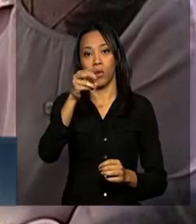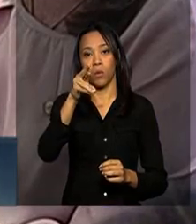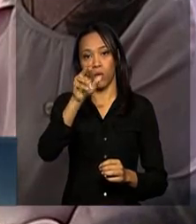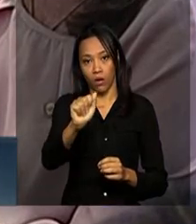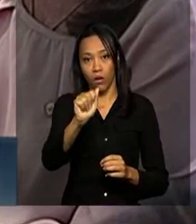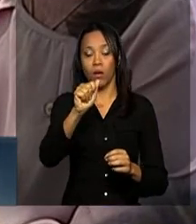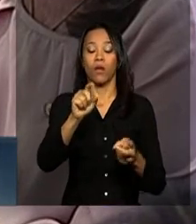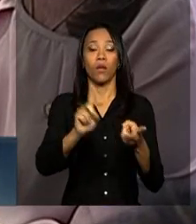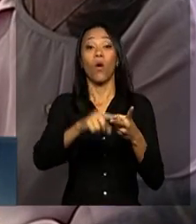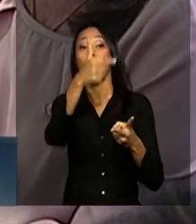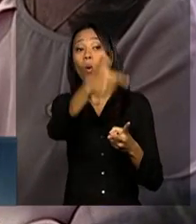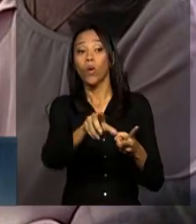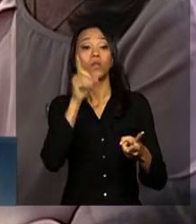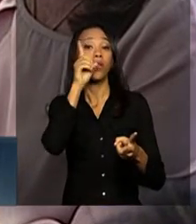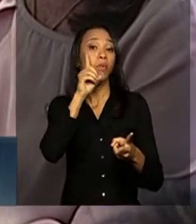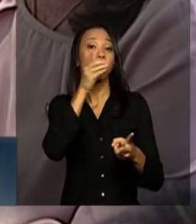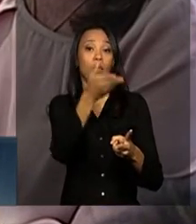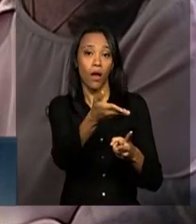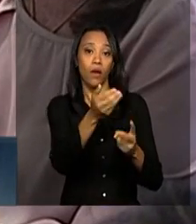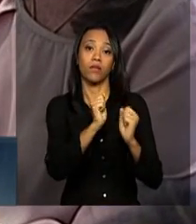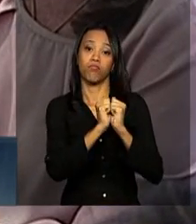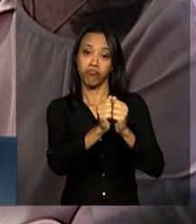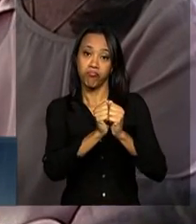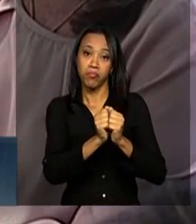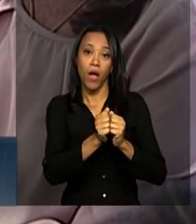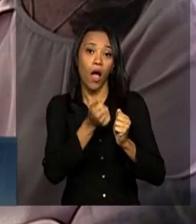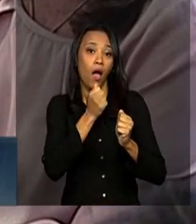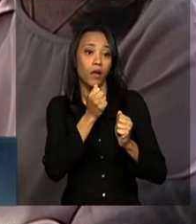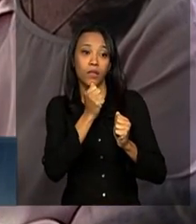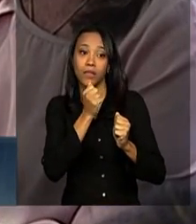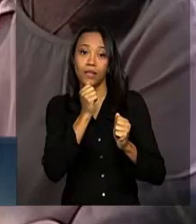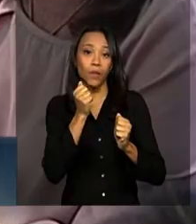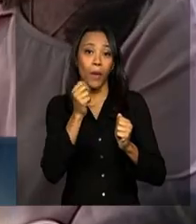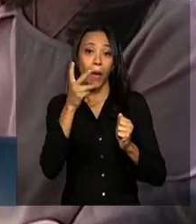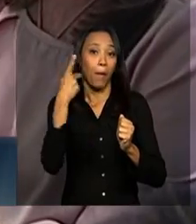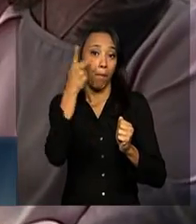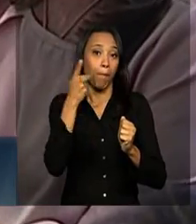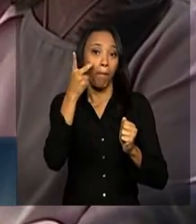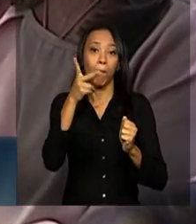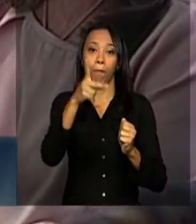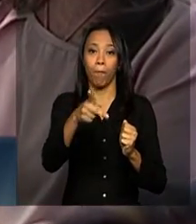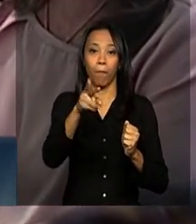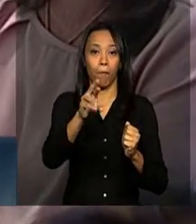também parceira, embora não seja ainda procuradora,